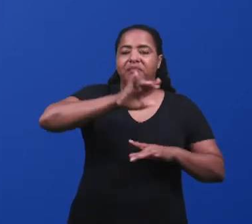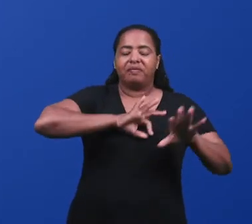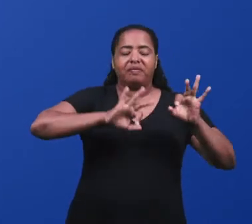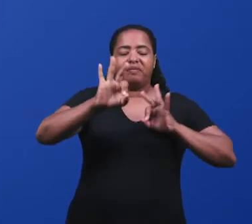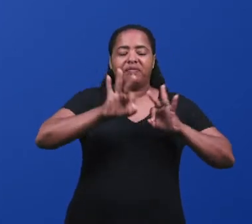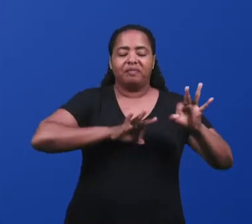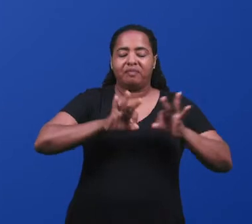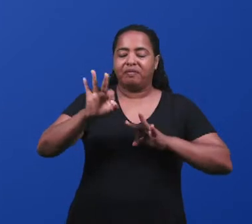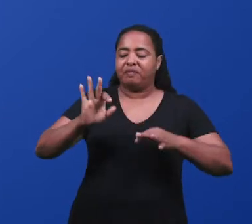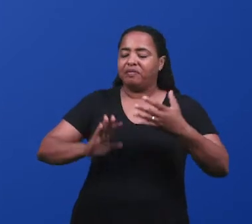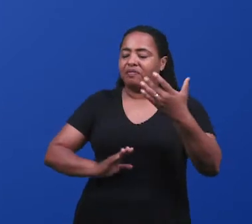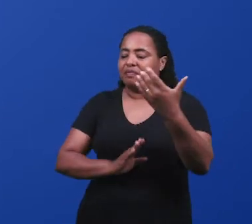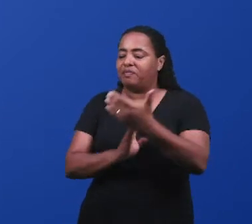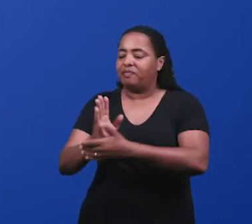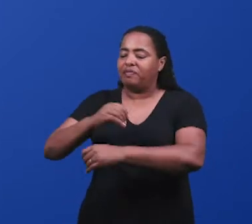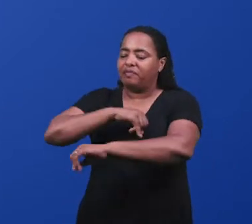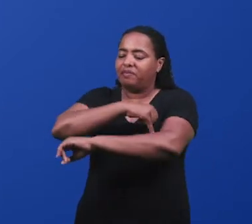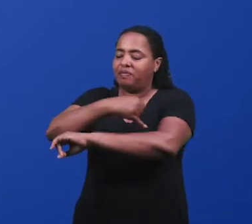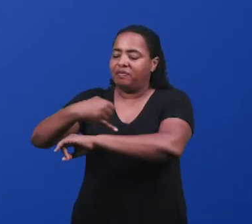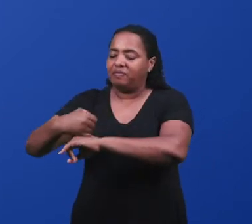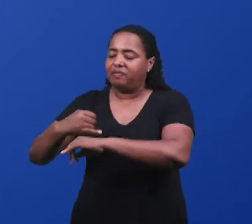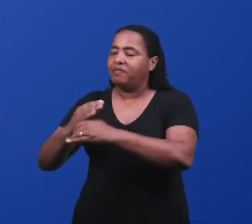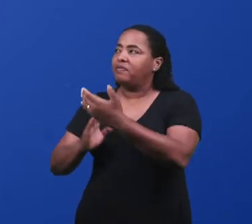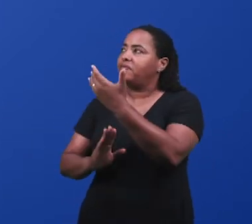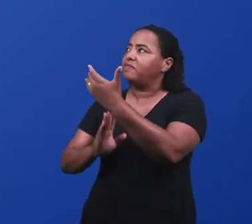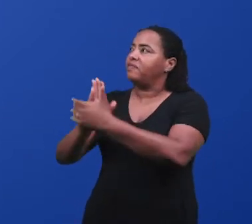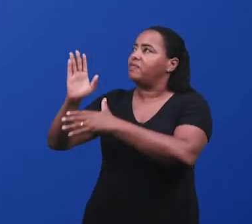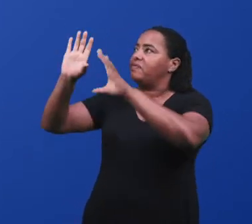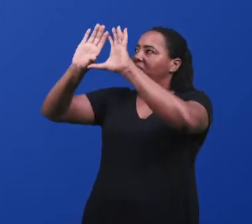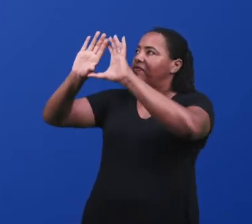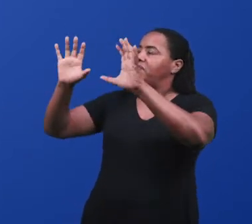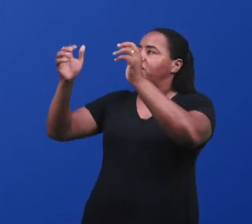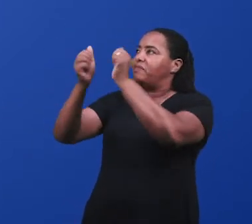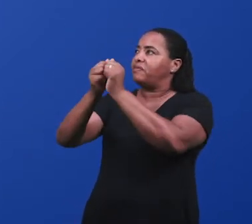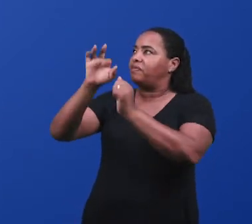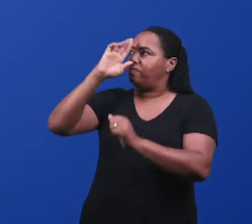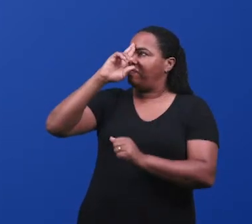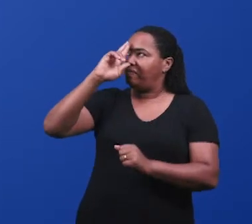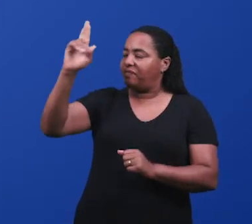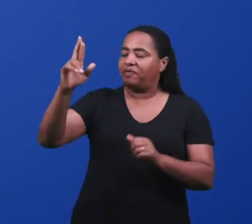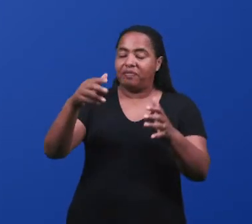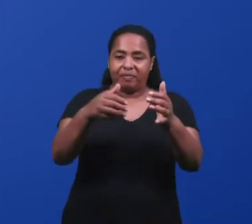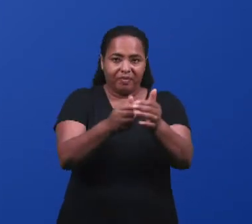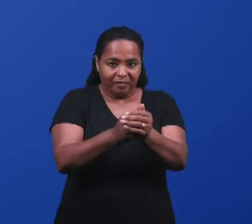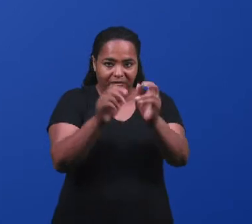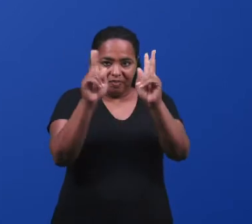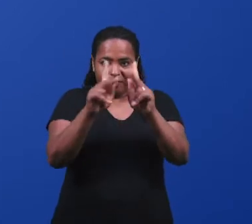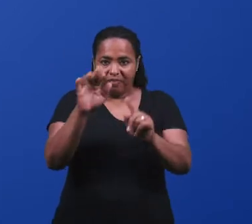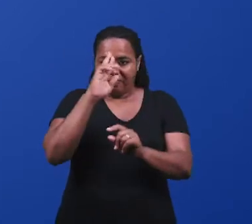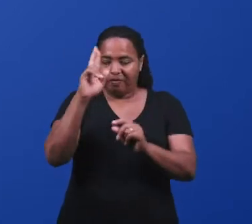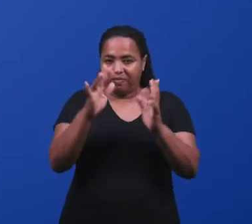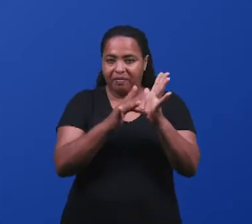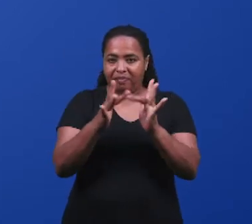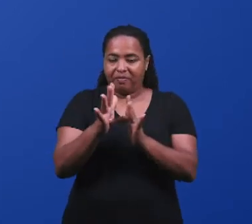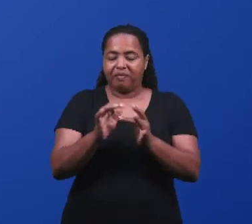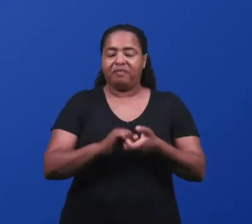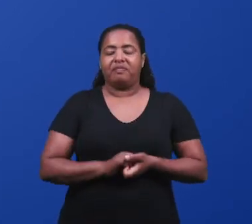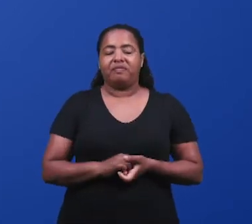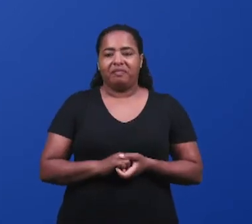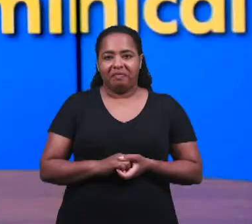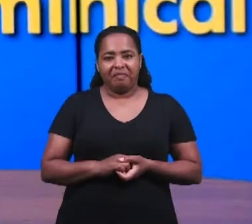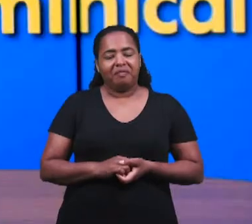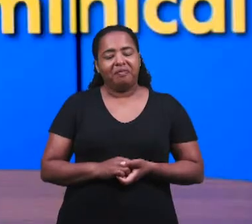que estejamos preparados para passar o Jordão e estar na eternidade com o Senhor. Amém? A paz do Senhor